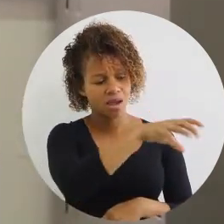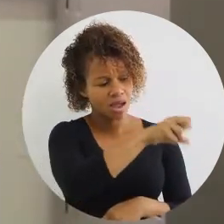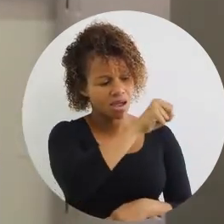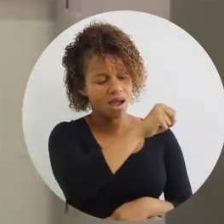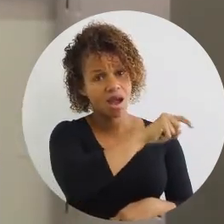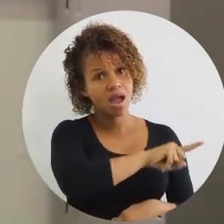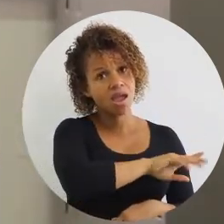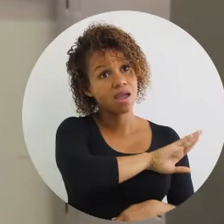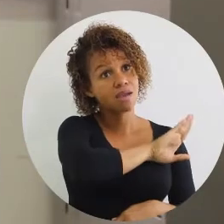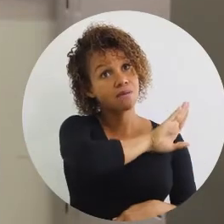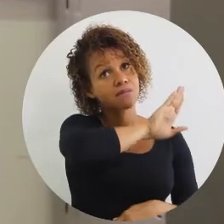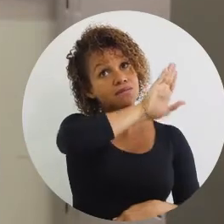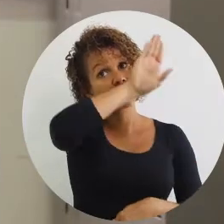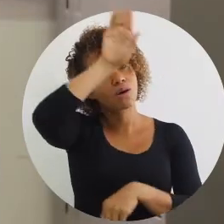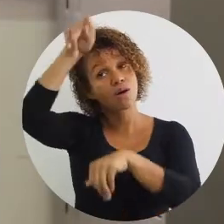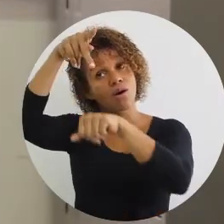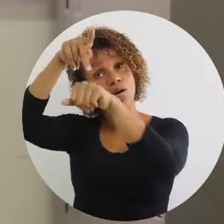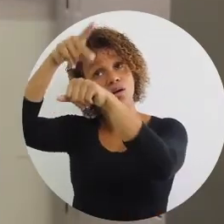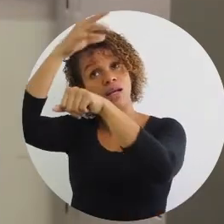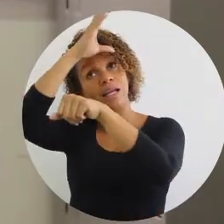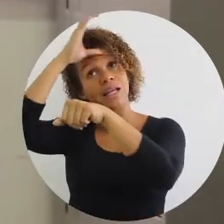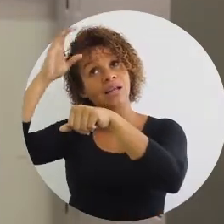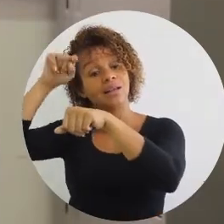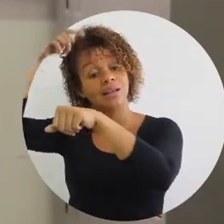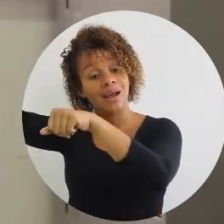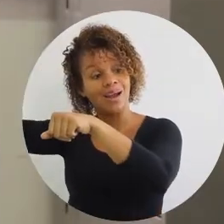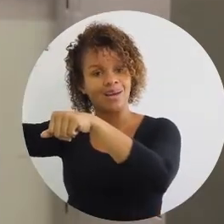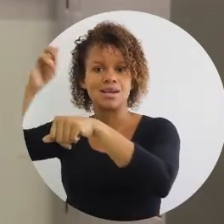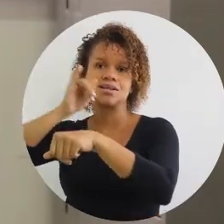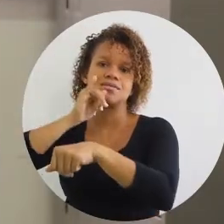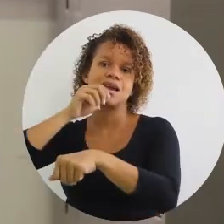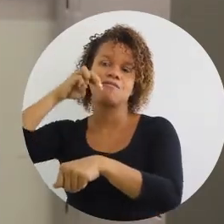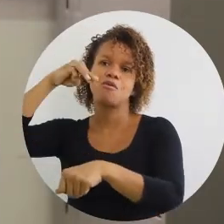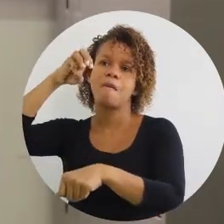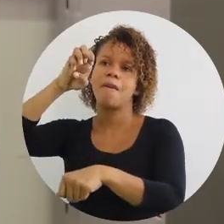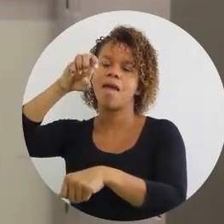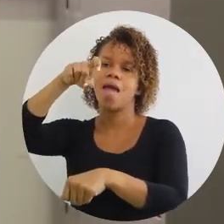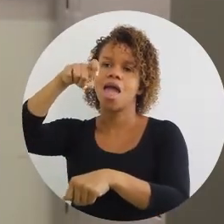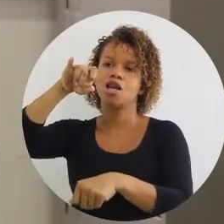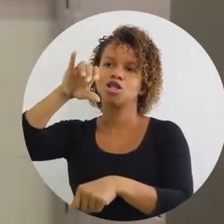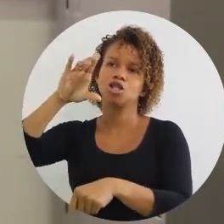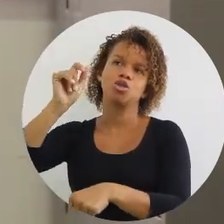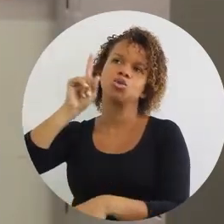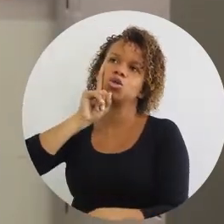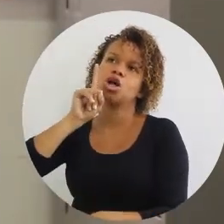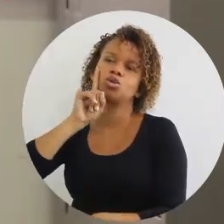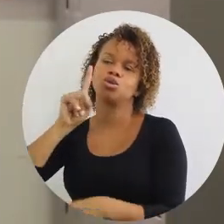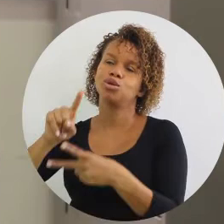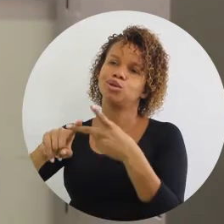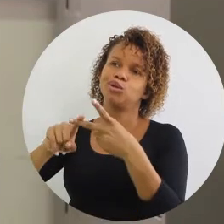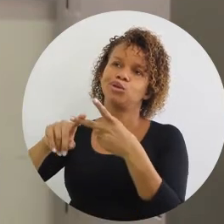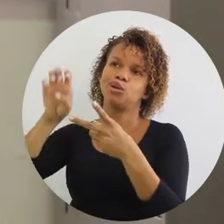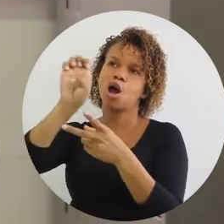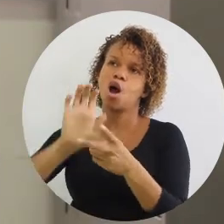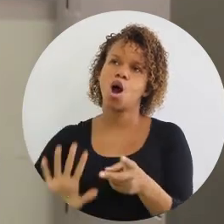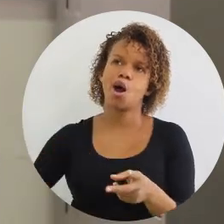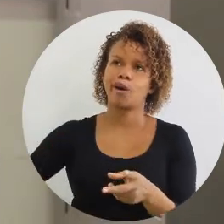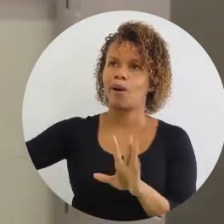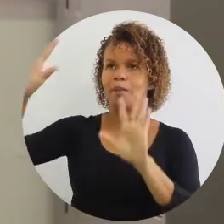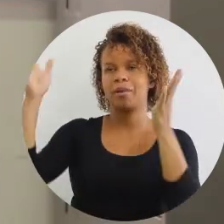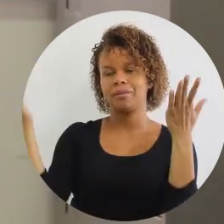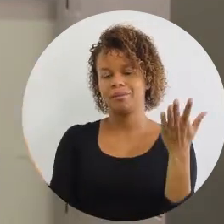cliente meu que está no México, nos Estados Unidos, na Europa, em um país.